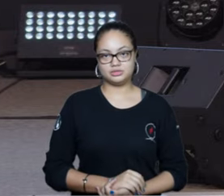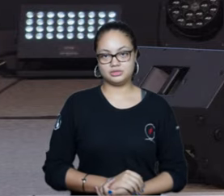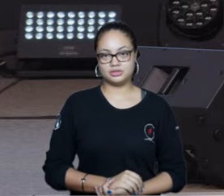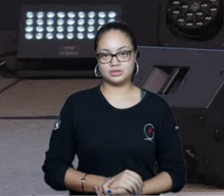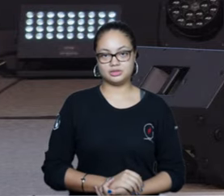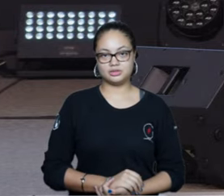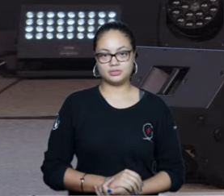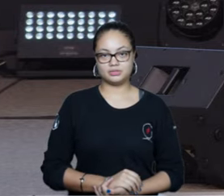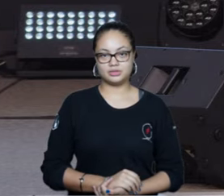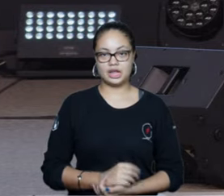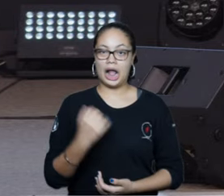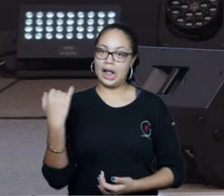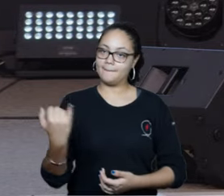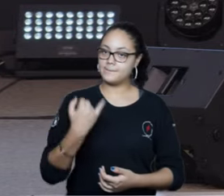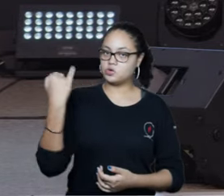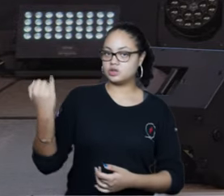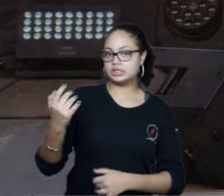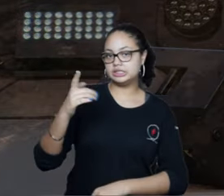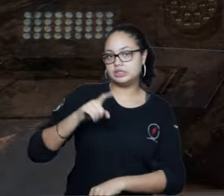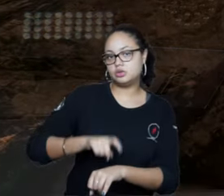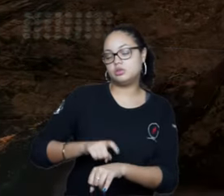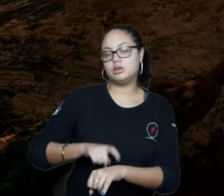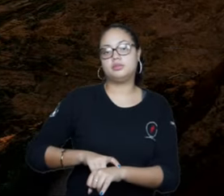a importância do tempo